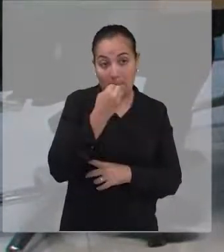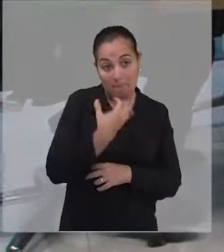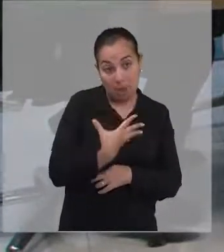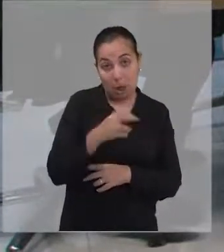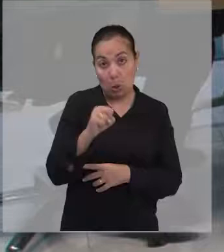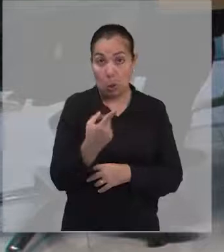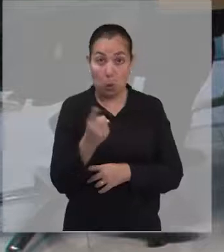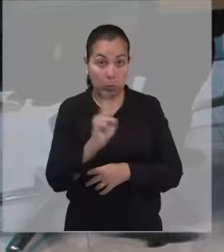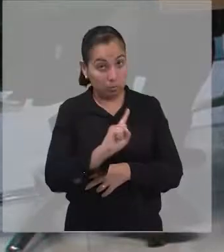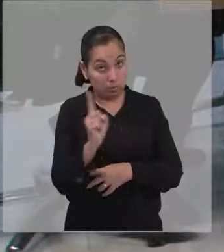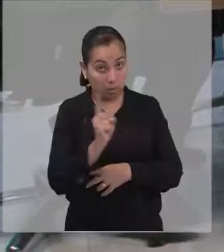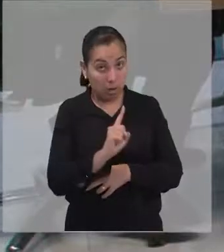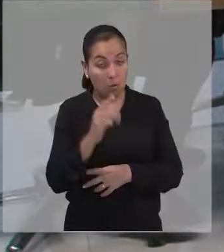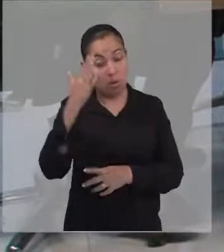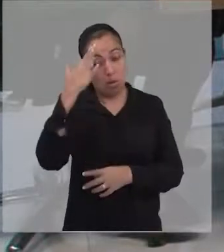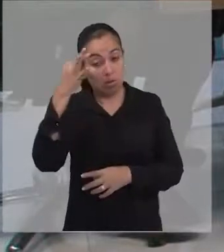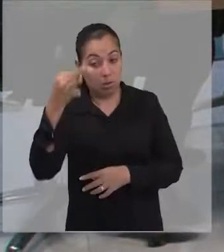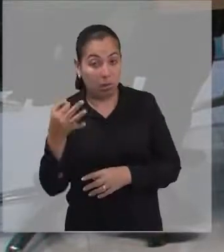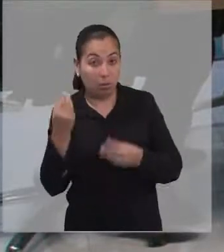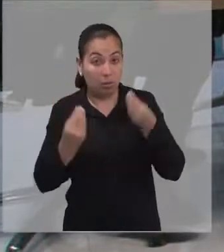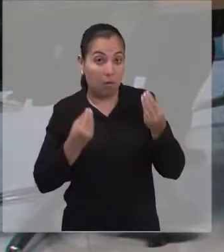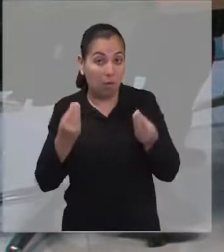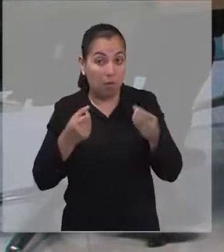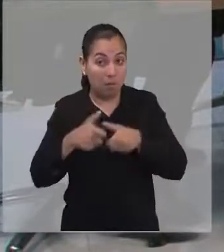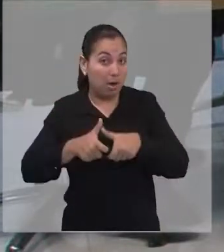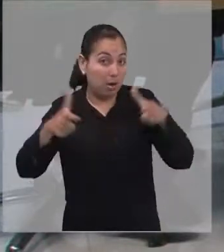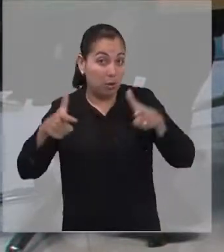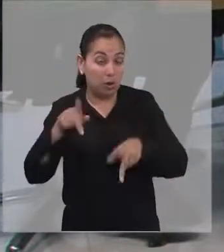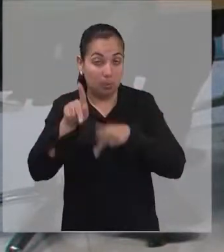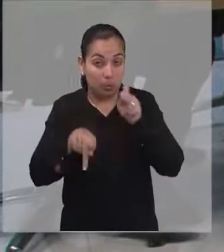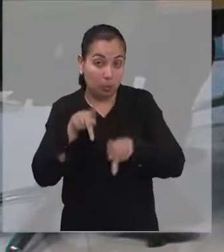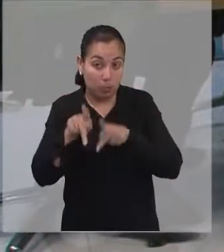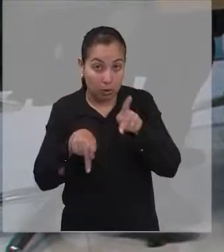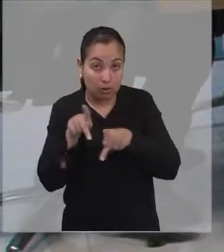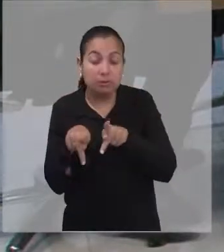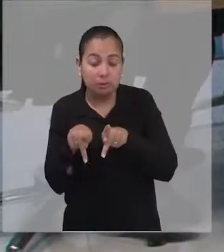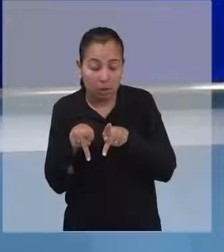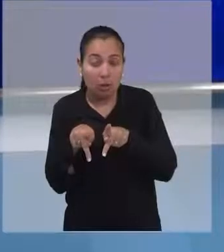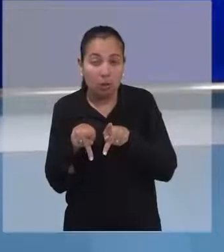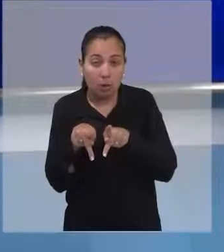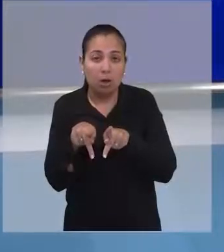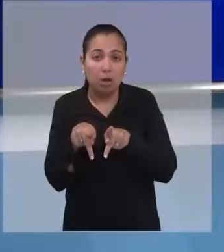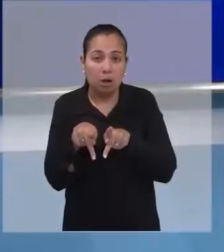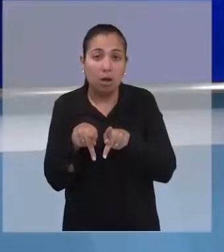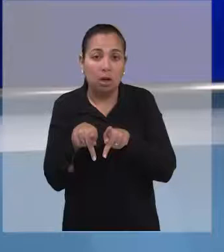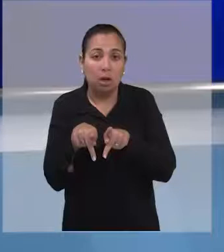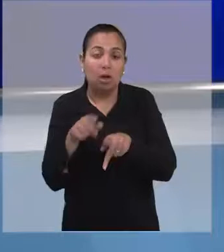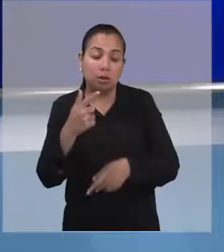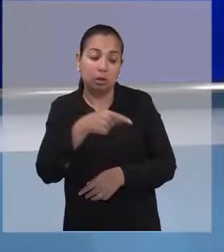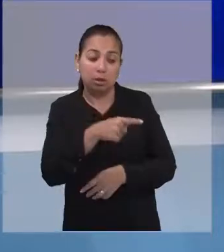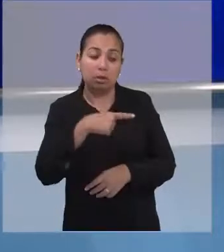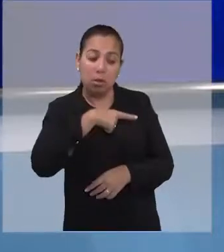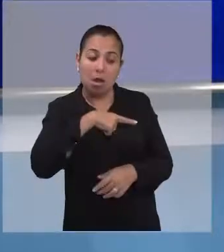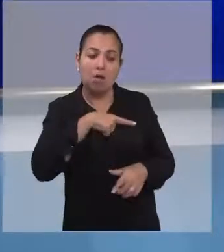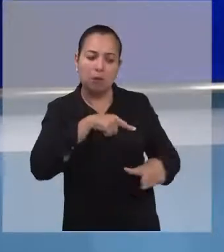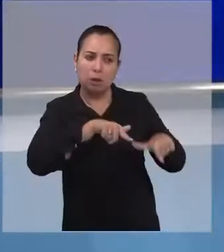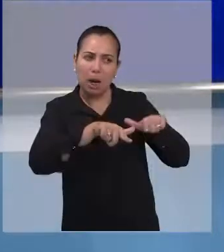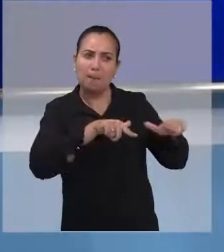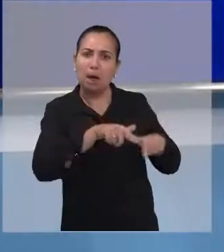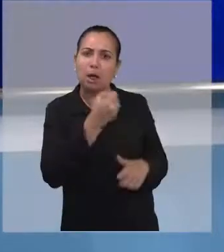onde entende a maioria da população, e eu me incluo, acho que nós aqui, prestou um